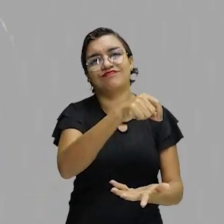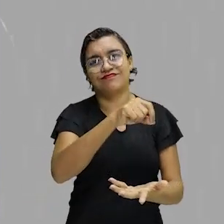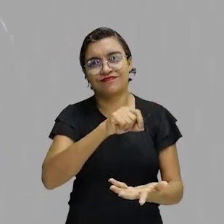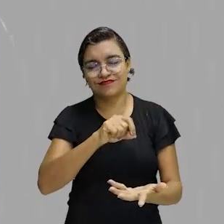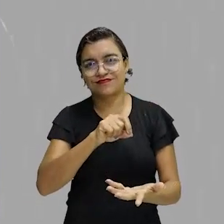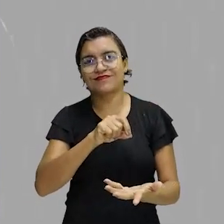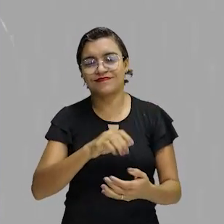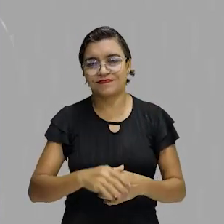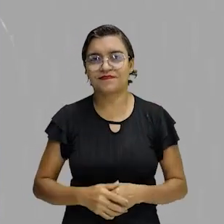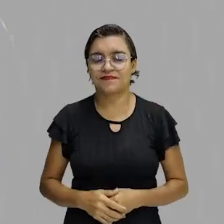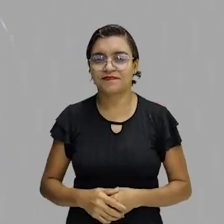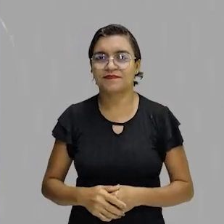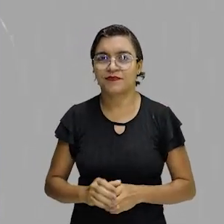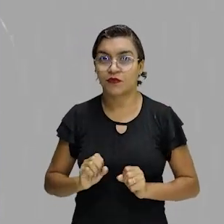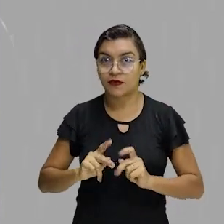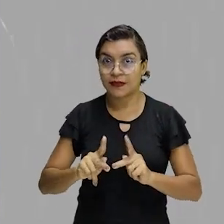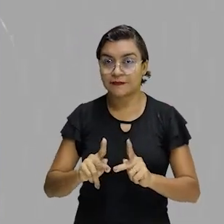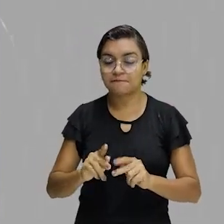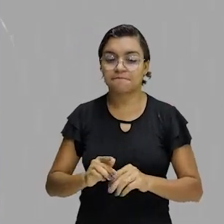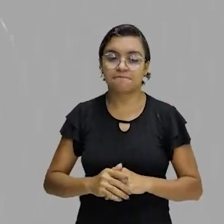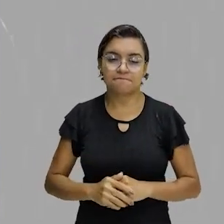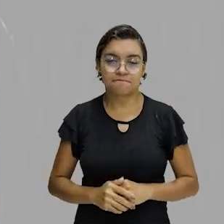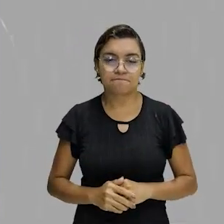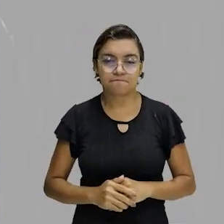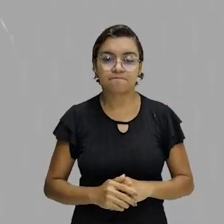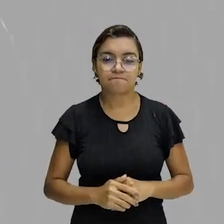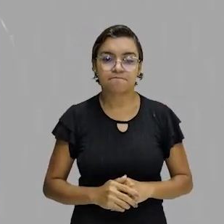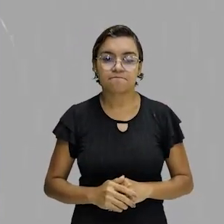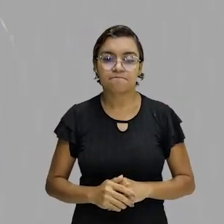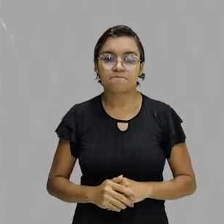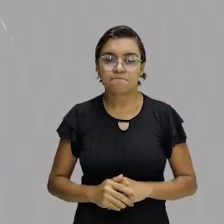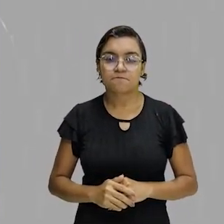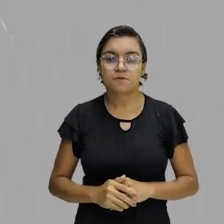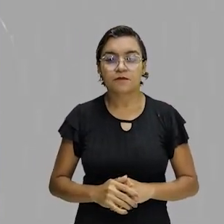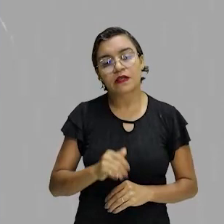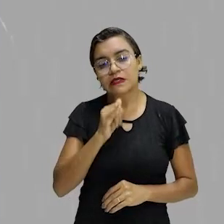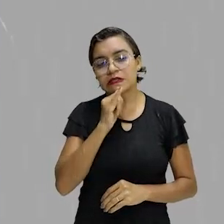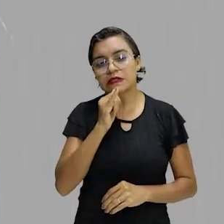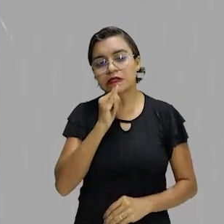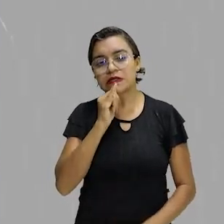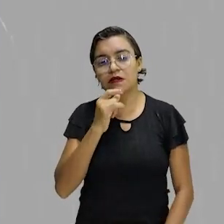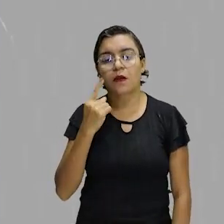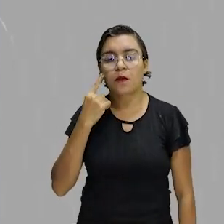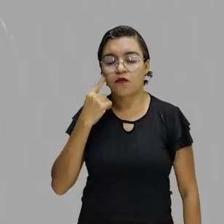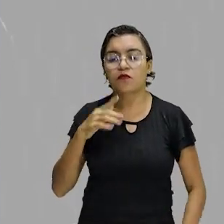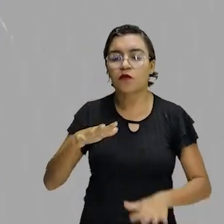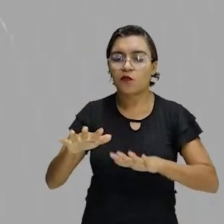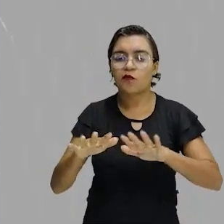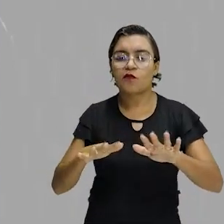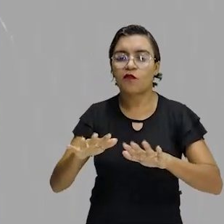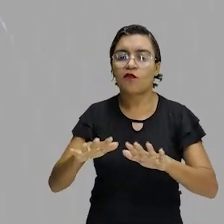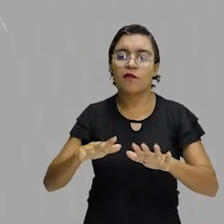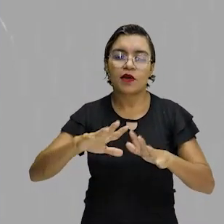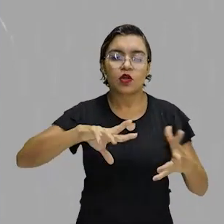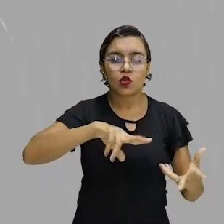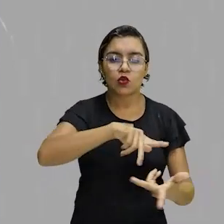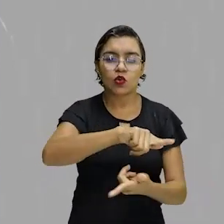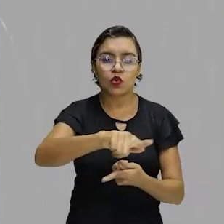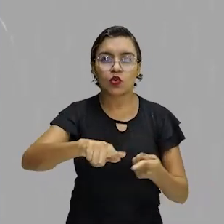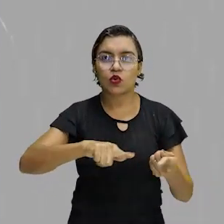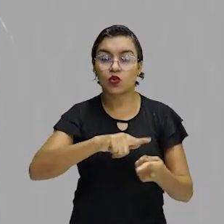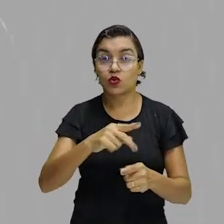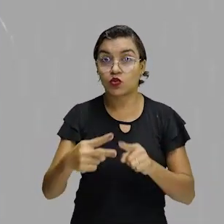mundial, internacional, certo? E aí citamos como exemplo de movimentos globais esses dois